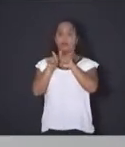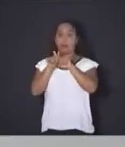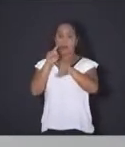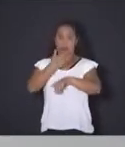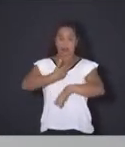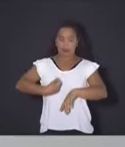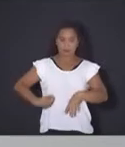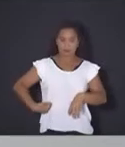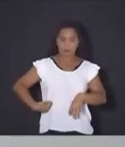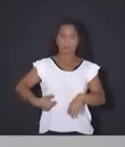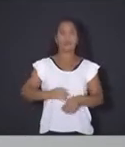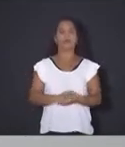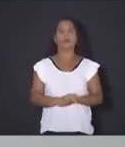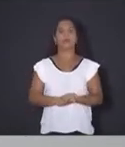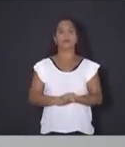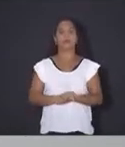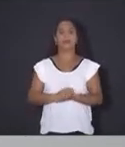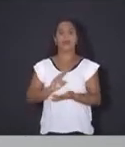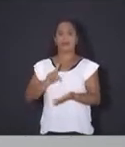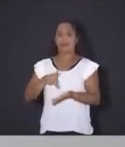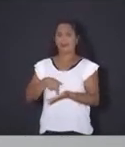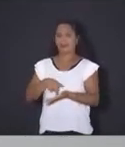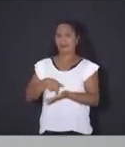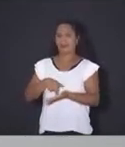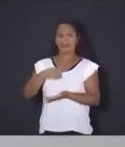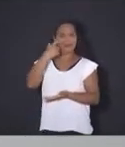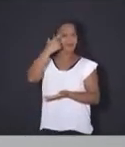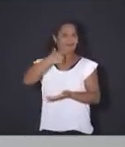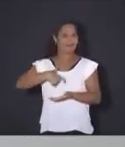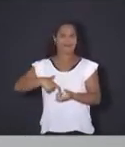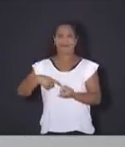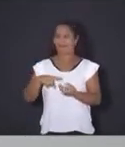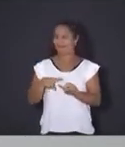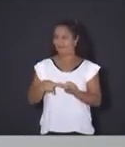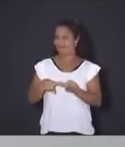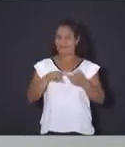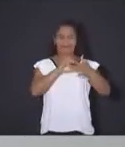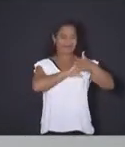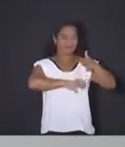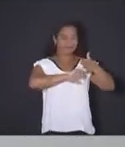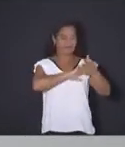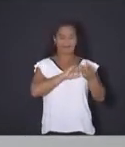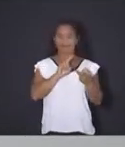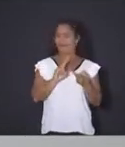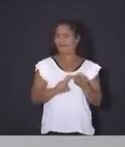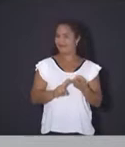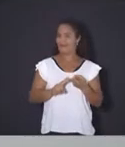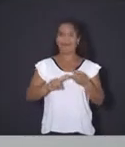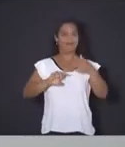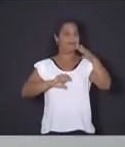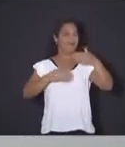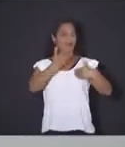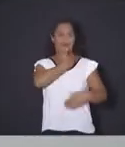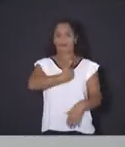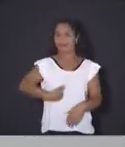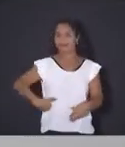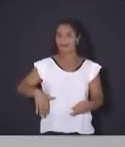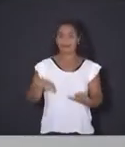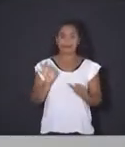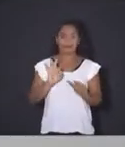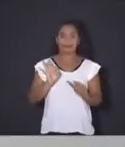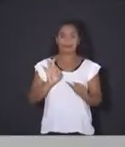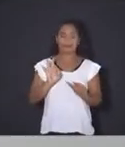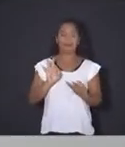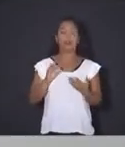nem para as pessoas nem para as empresas nem para o estado então eu quero conversar com vocês é um